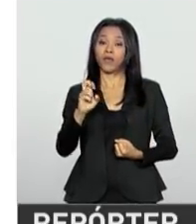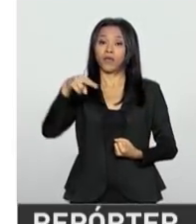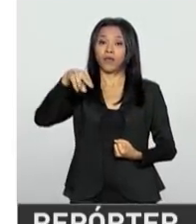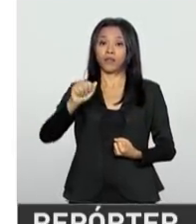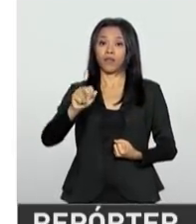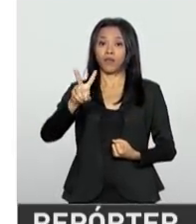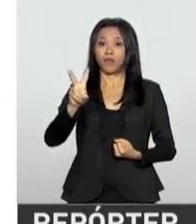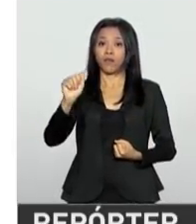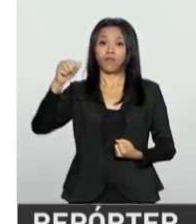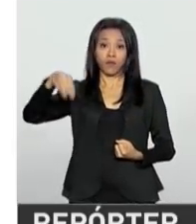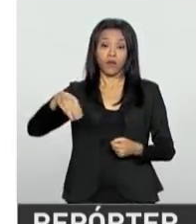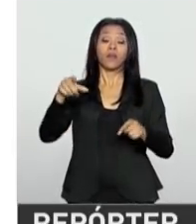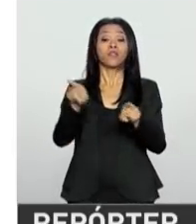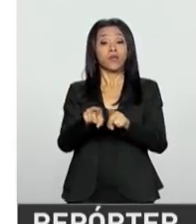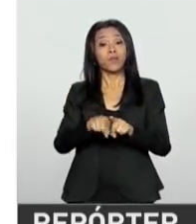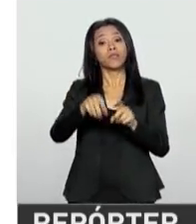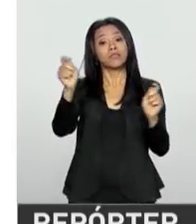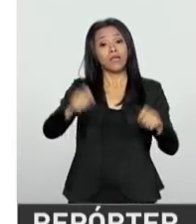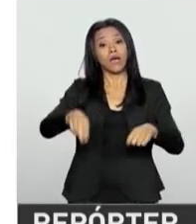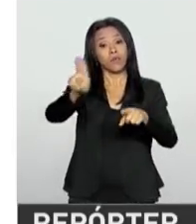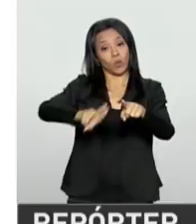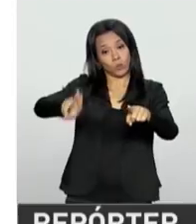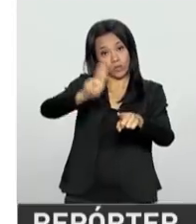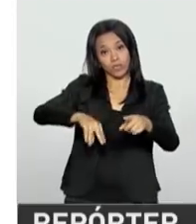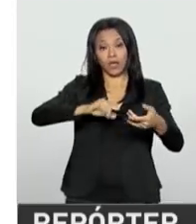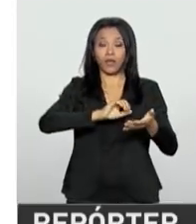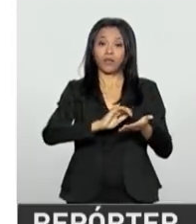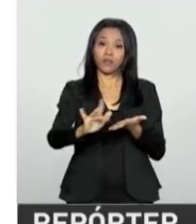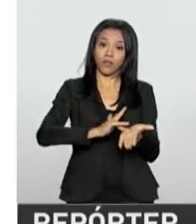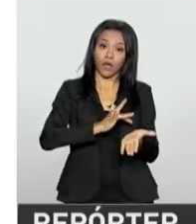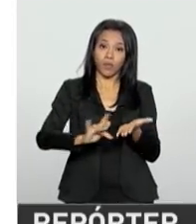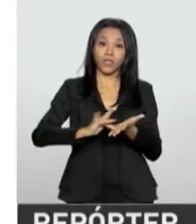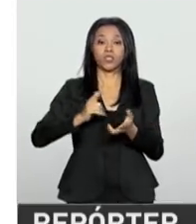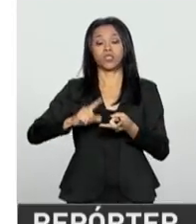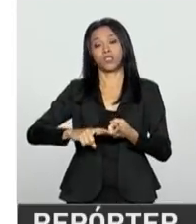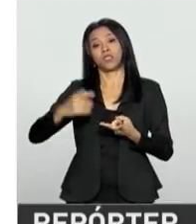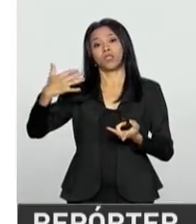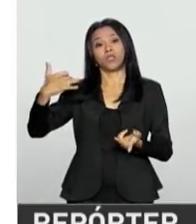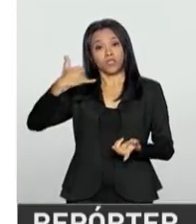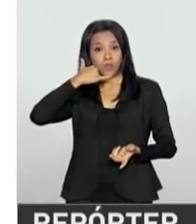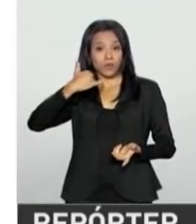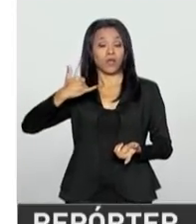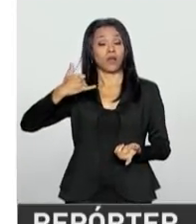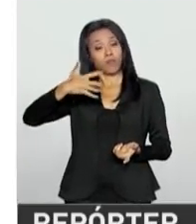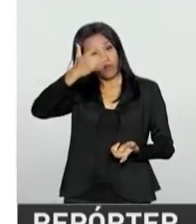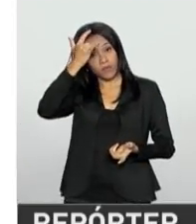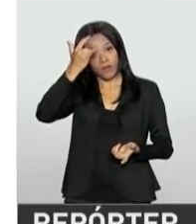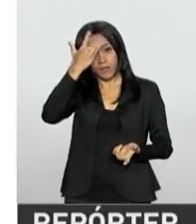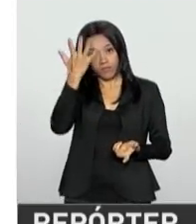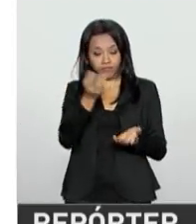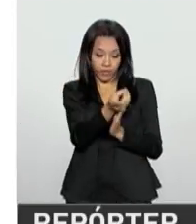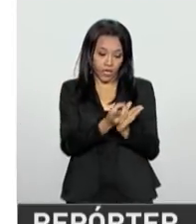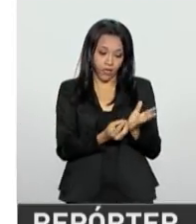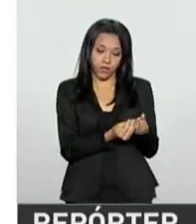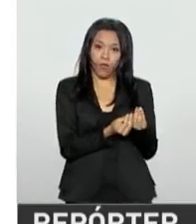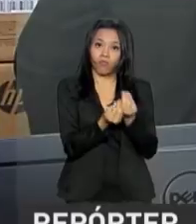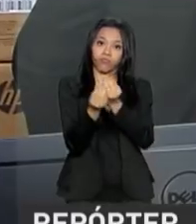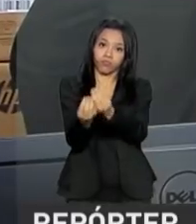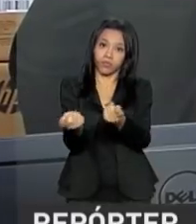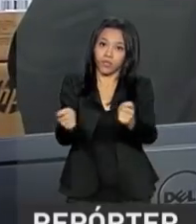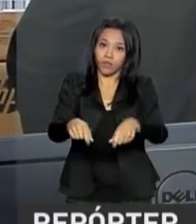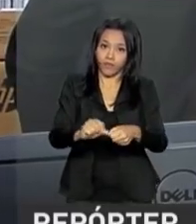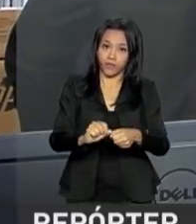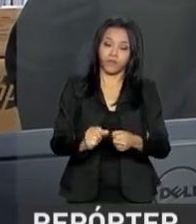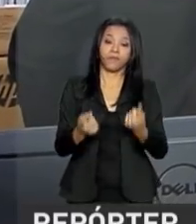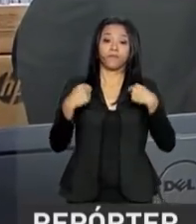ano será possível utilizar dispositivos móveis como tablets smartphones para retificar as declarações do imposto de renda